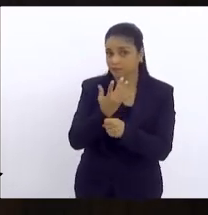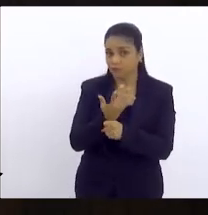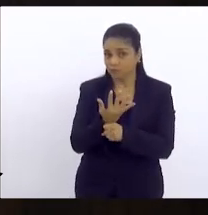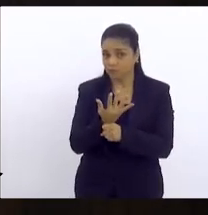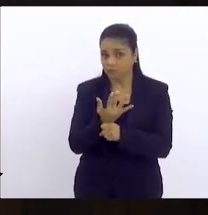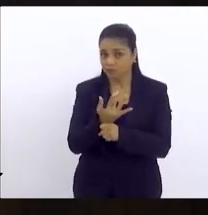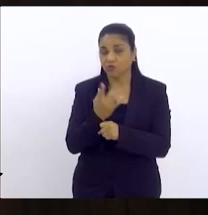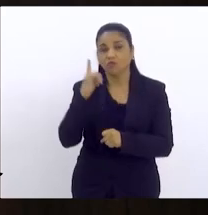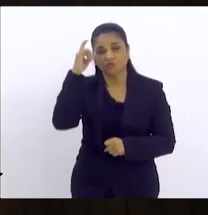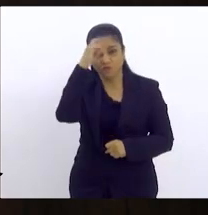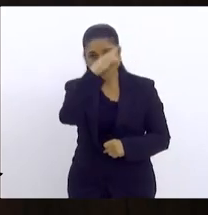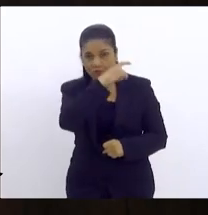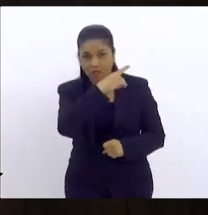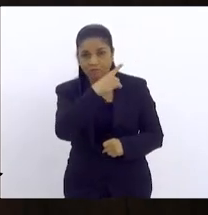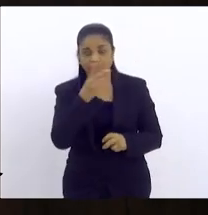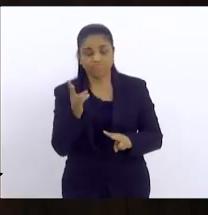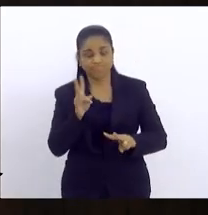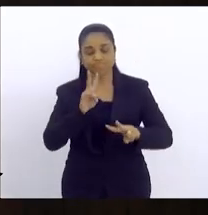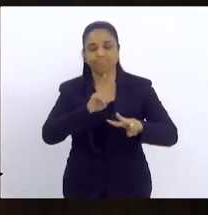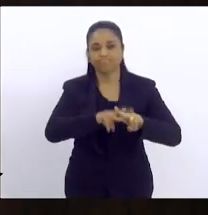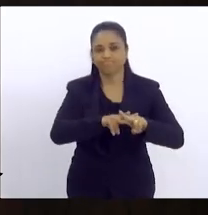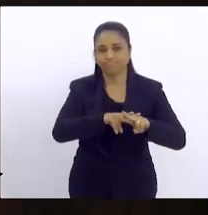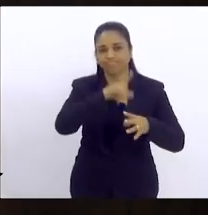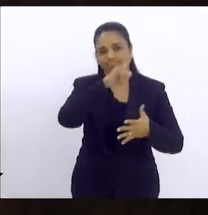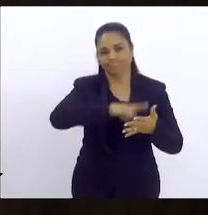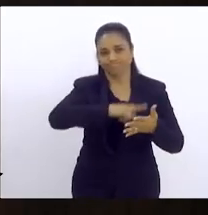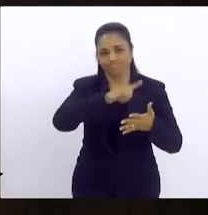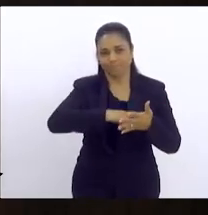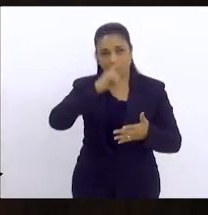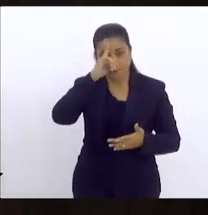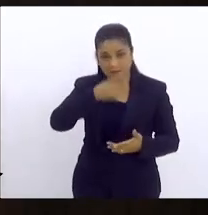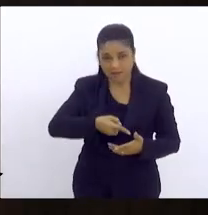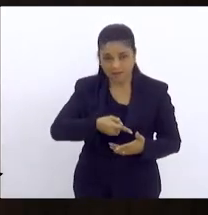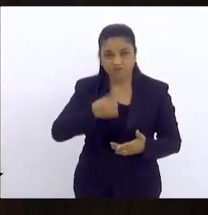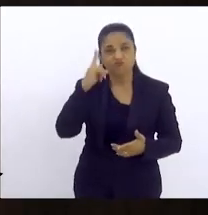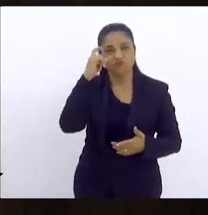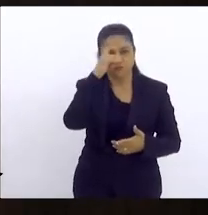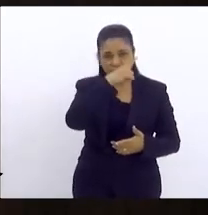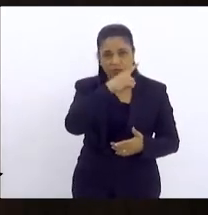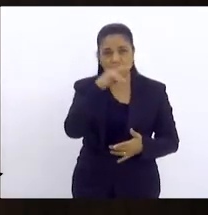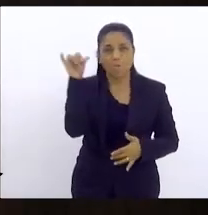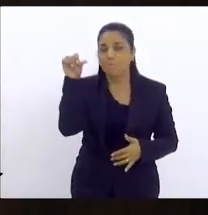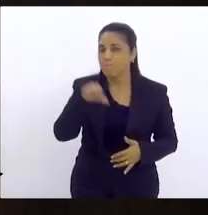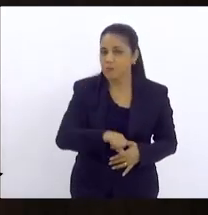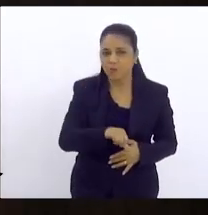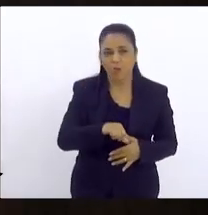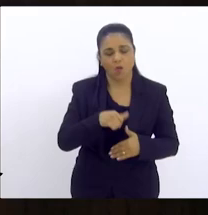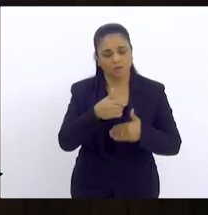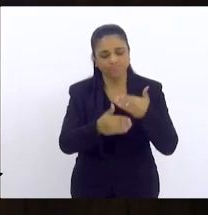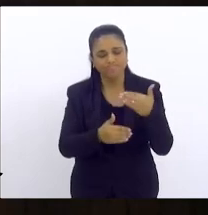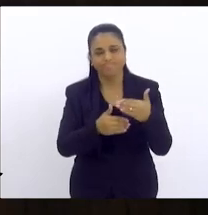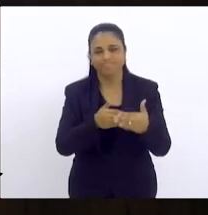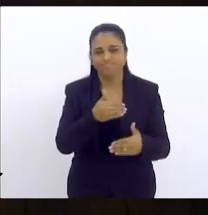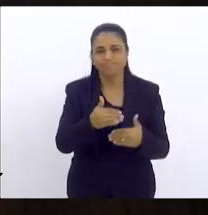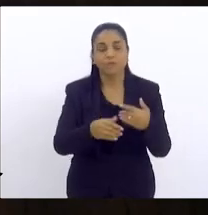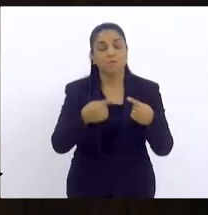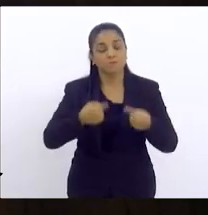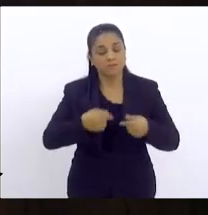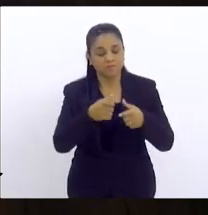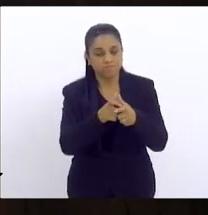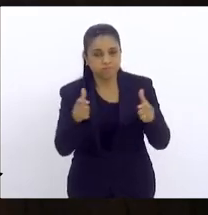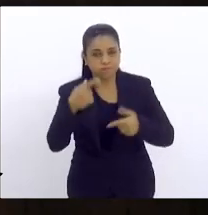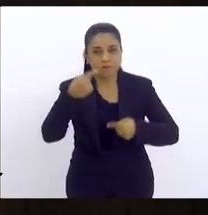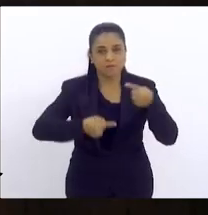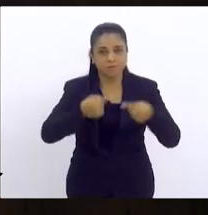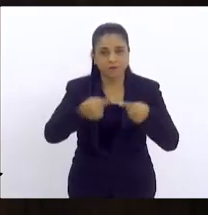por exemplo ter mandado de prisão é muito difícil tá cada vez pior esse debate tem que ser ampliado Eu já falei isso